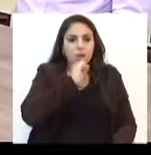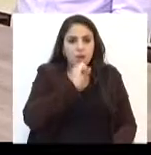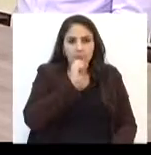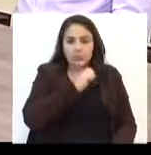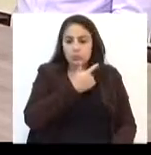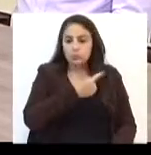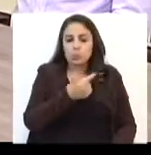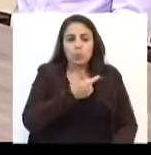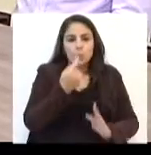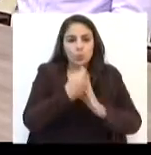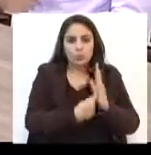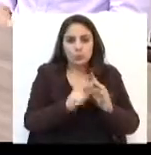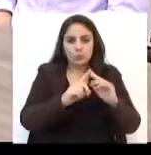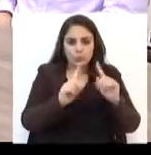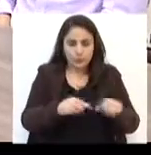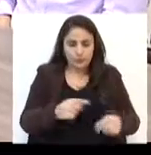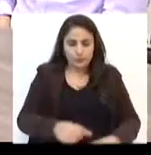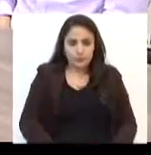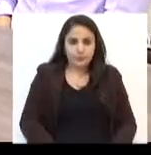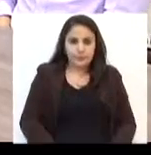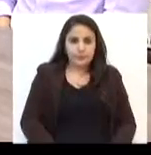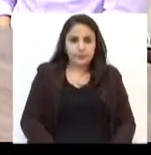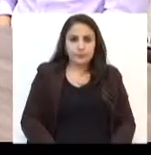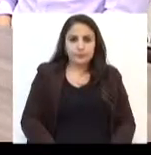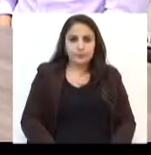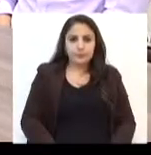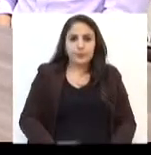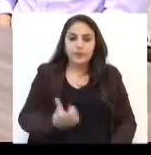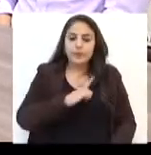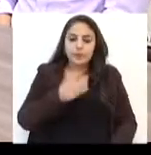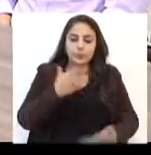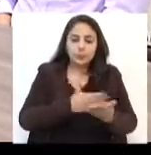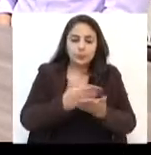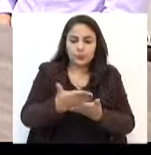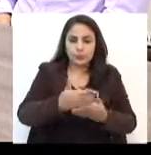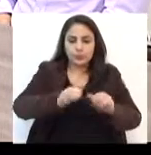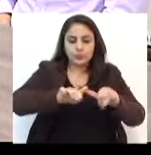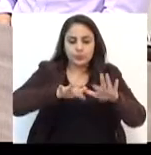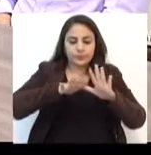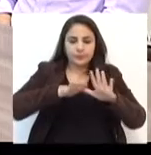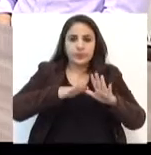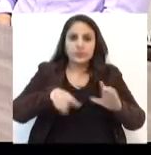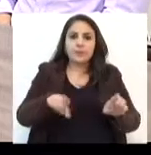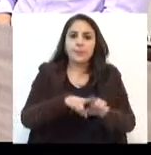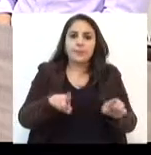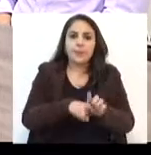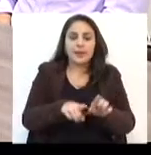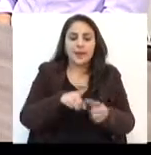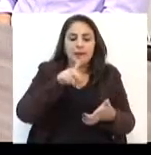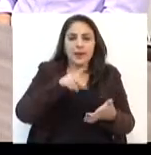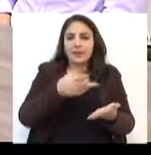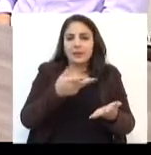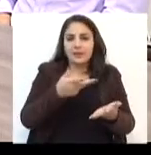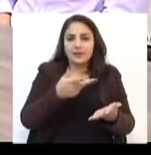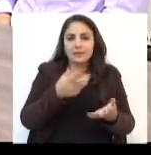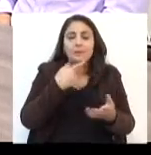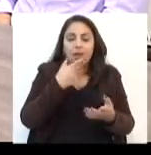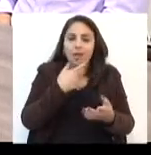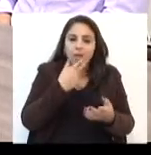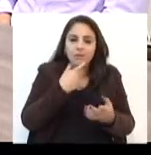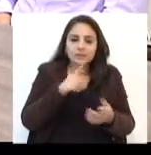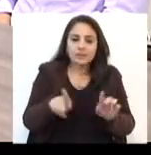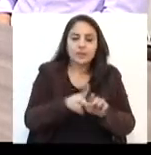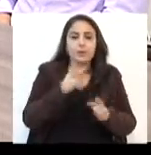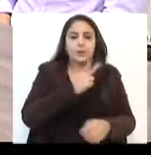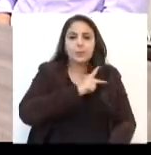não realização de concursos públicos, por exemplo. Temos aqui, então, no início das sessões plenárias, também